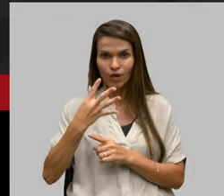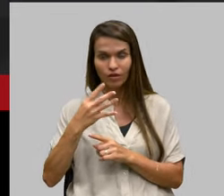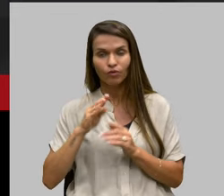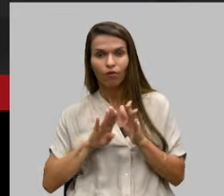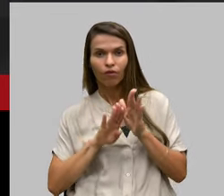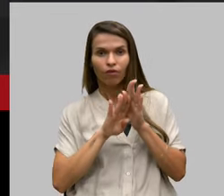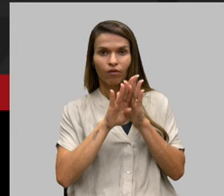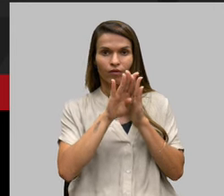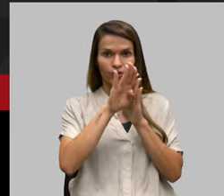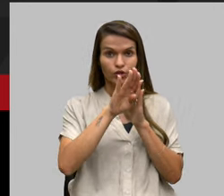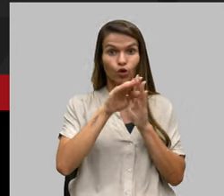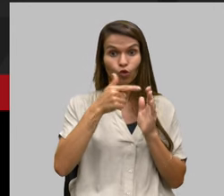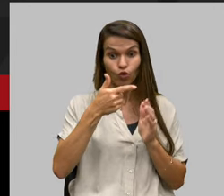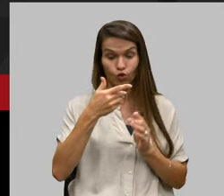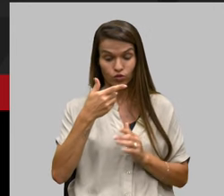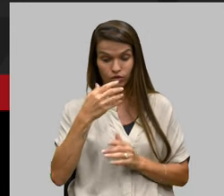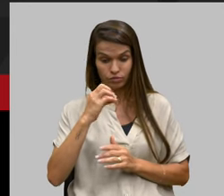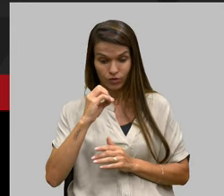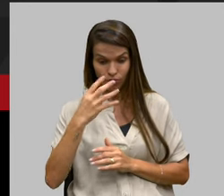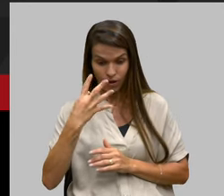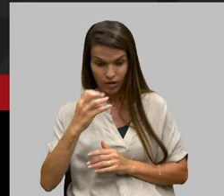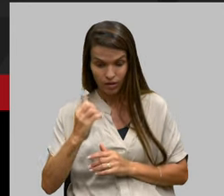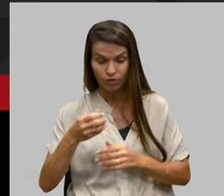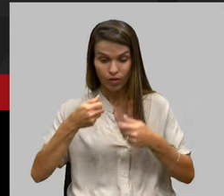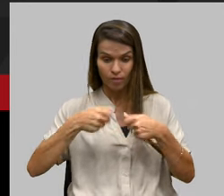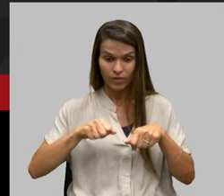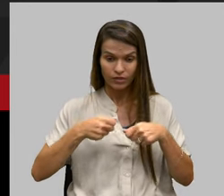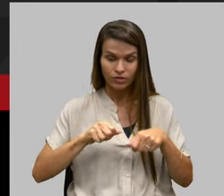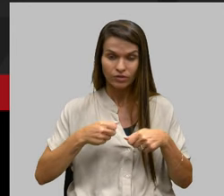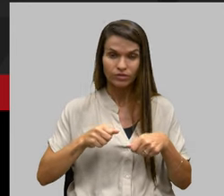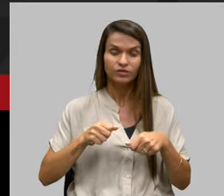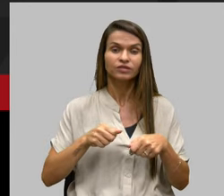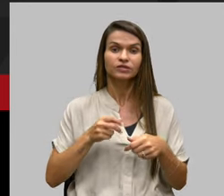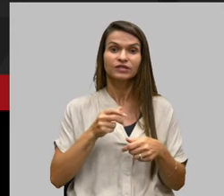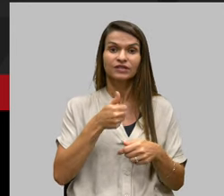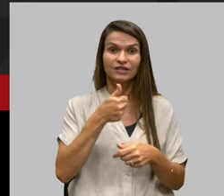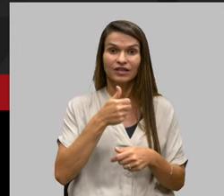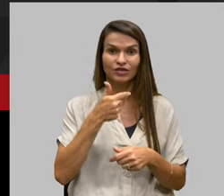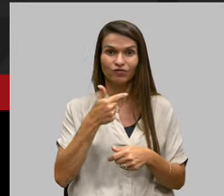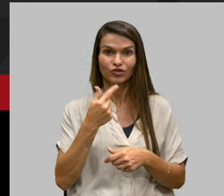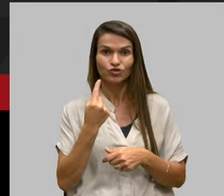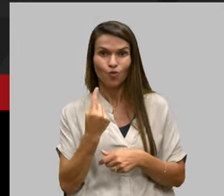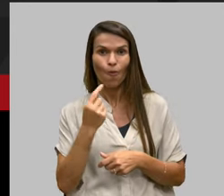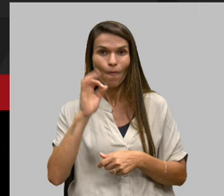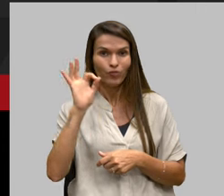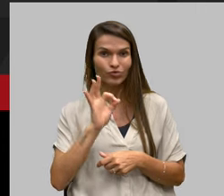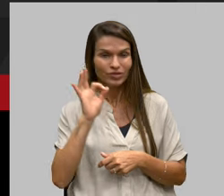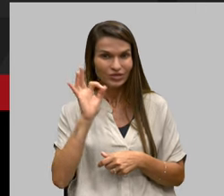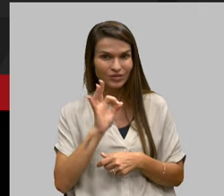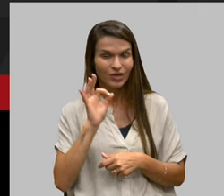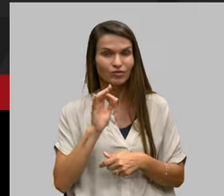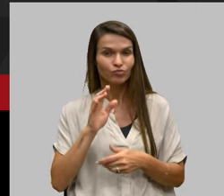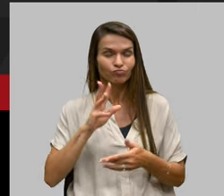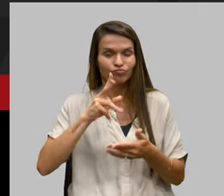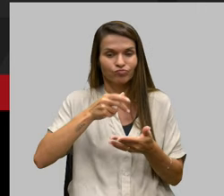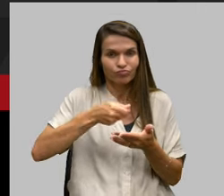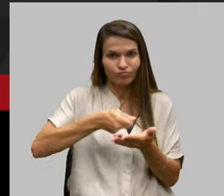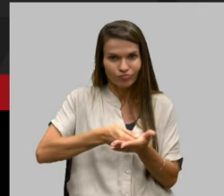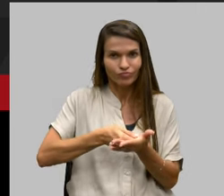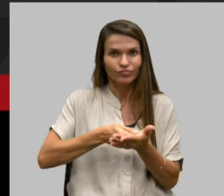que chegaria em 2040 com a necessidade de 121 da folha como sendo uma prestação